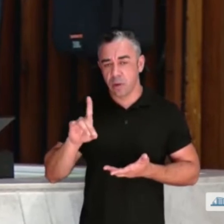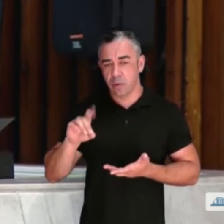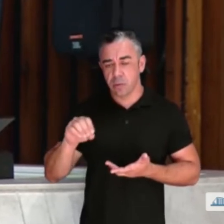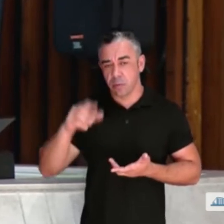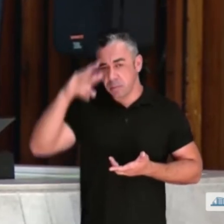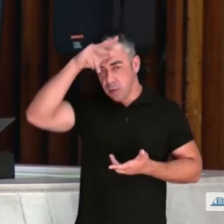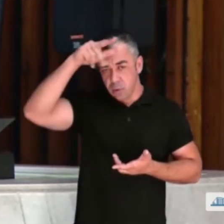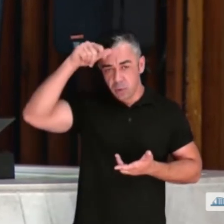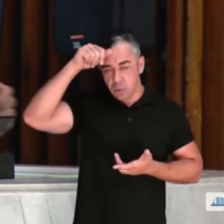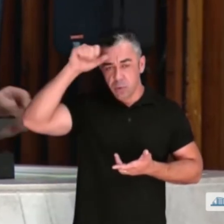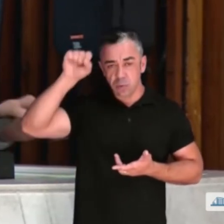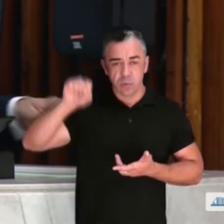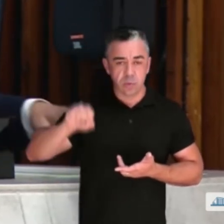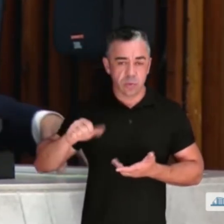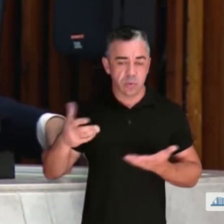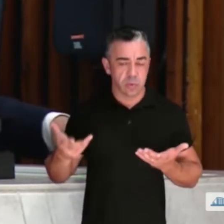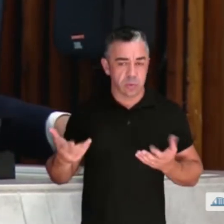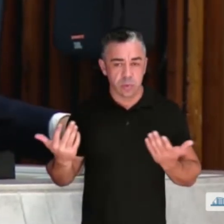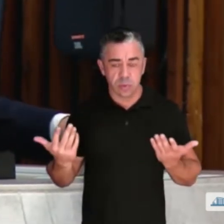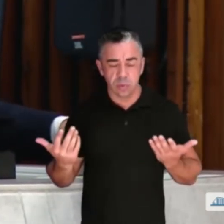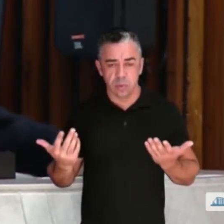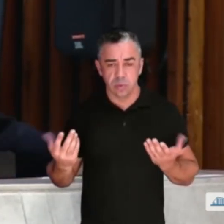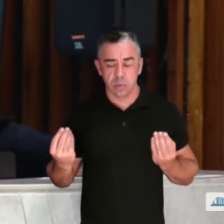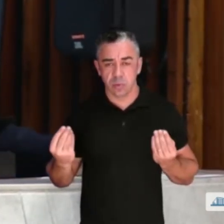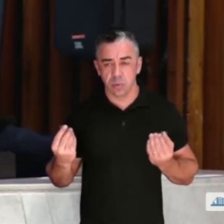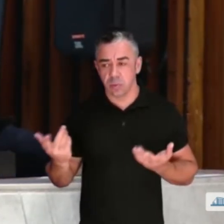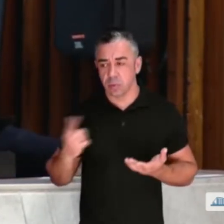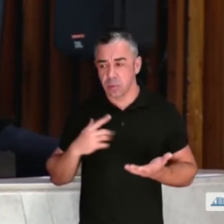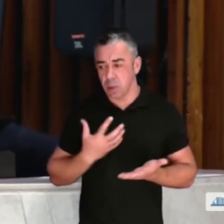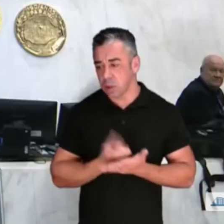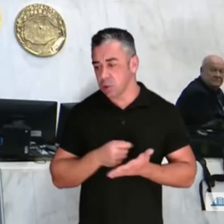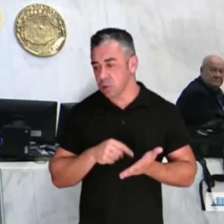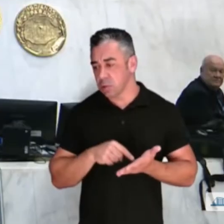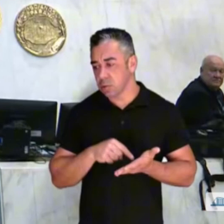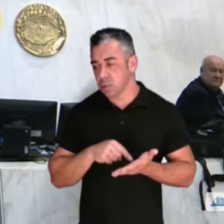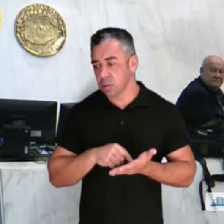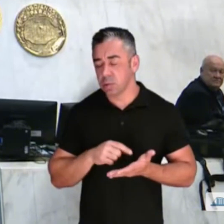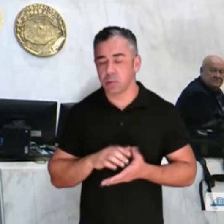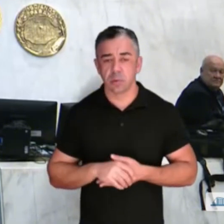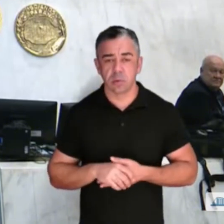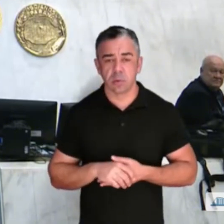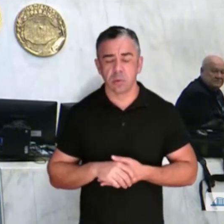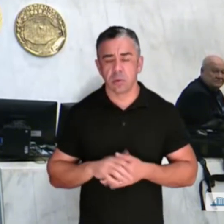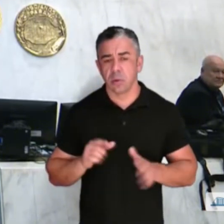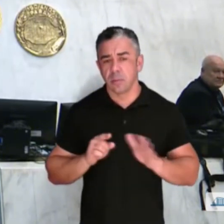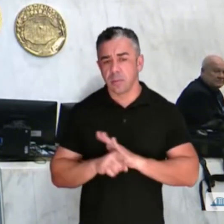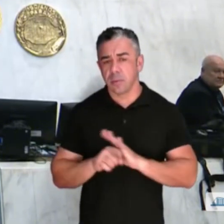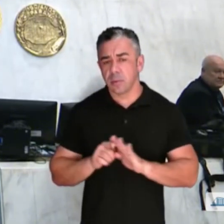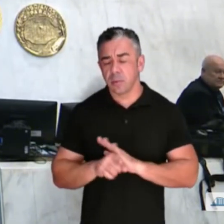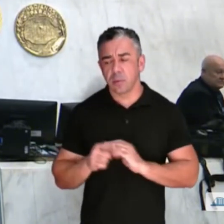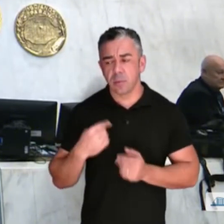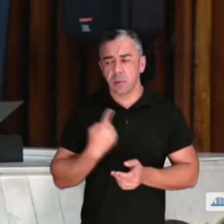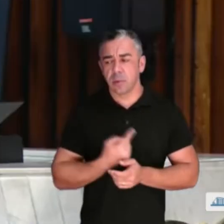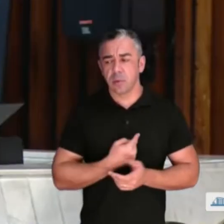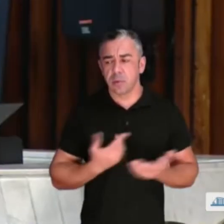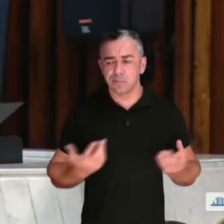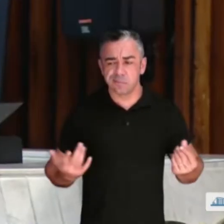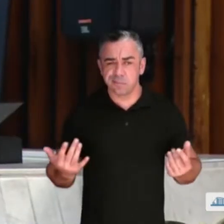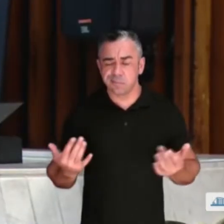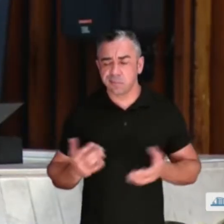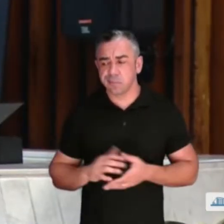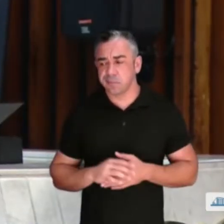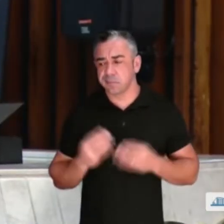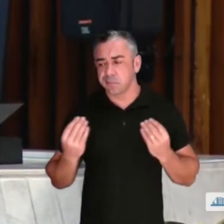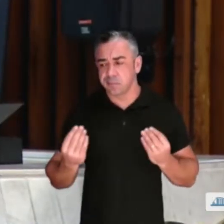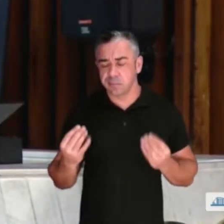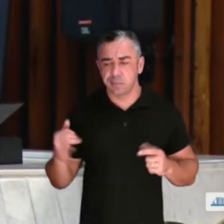Grosso, e Campo Grande. Está aqui, ó, registro. A pergunta que fica para a gente é,